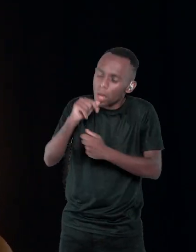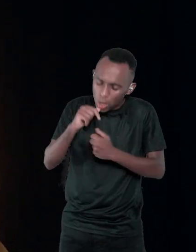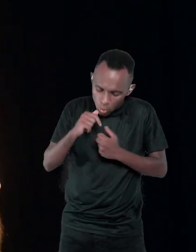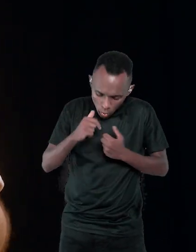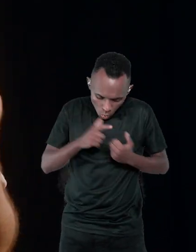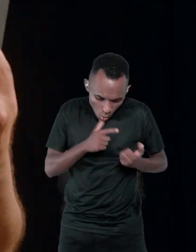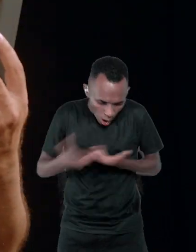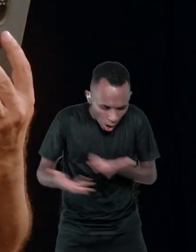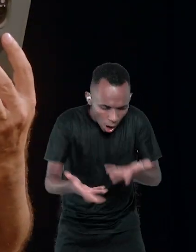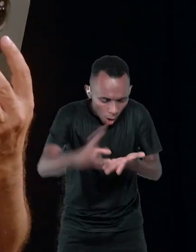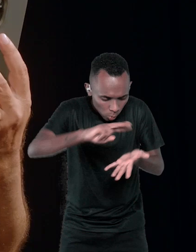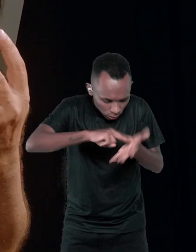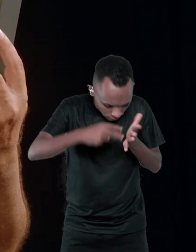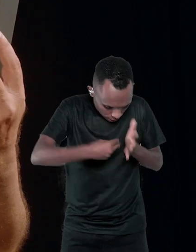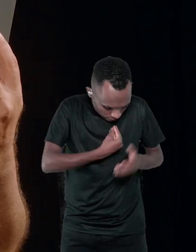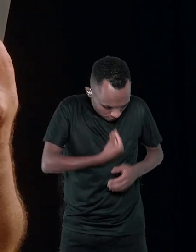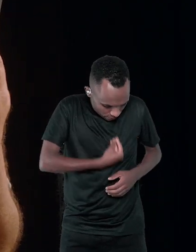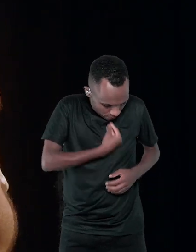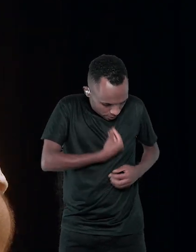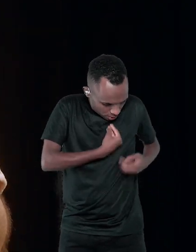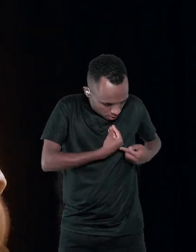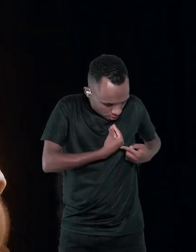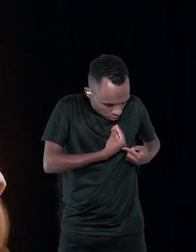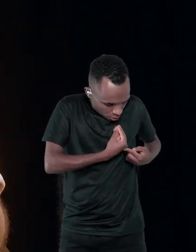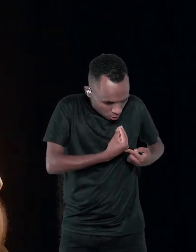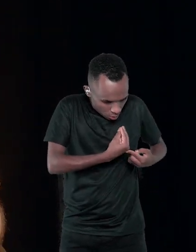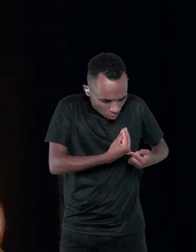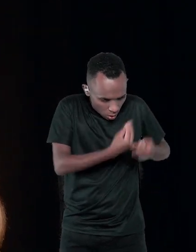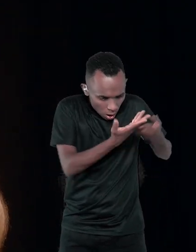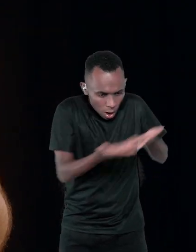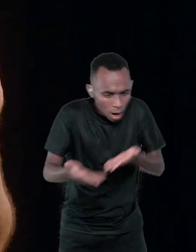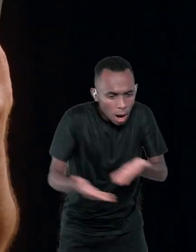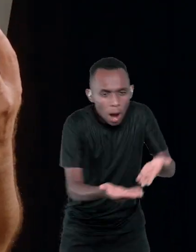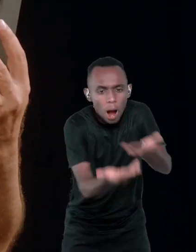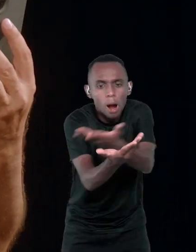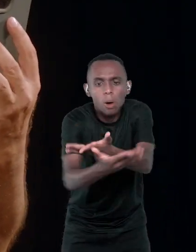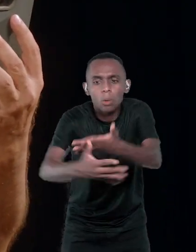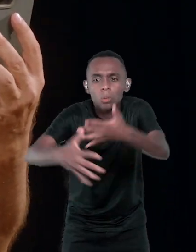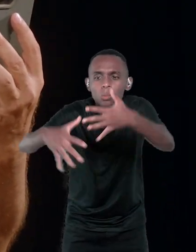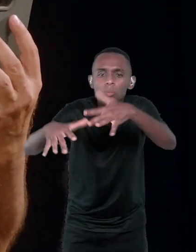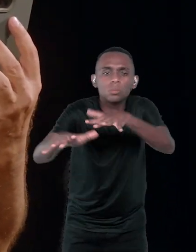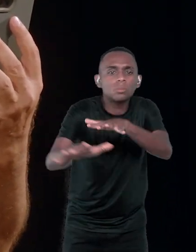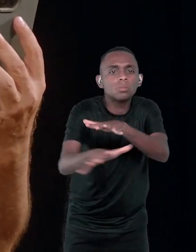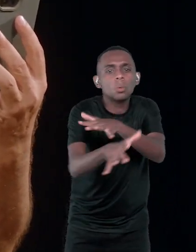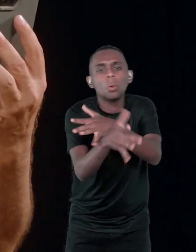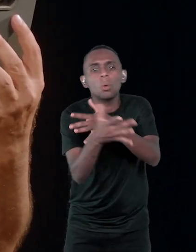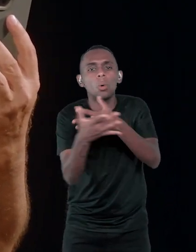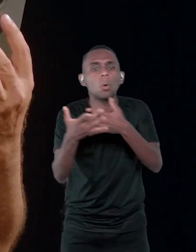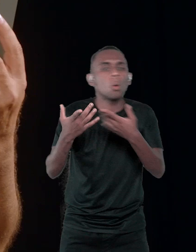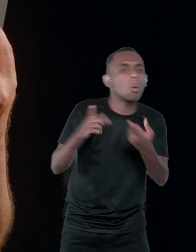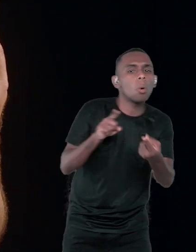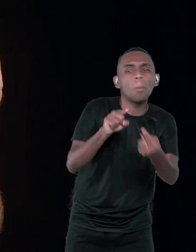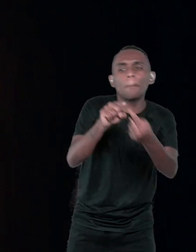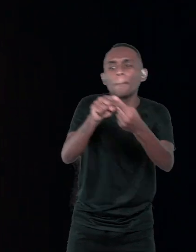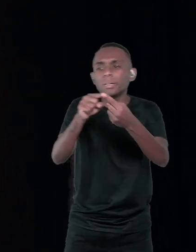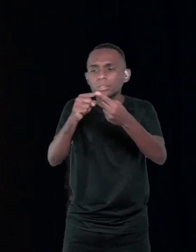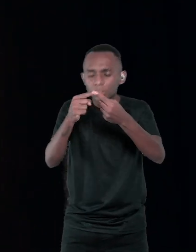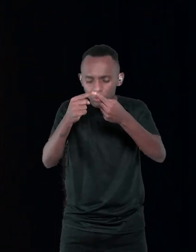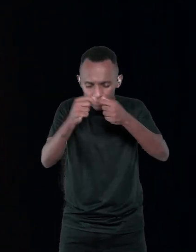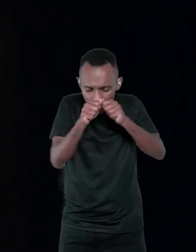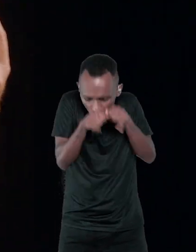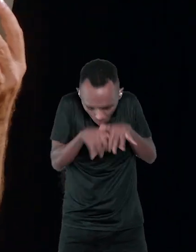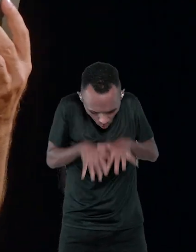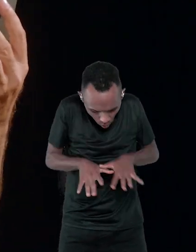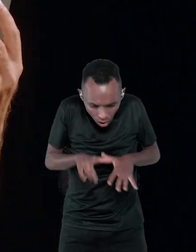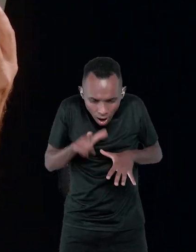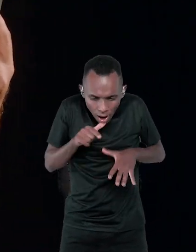sou música, e tenho que chegar ao mar. Meu destino é passar, mas também sou margem, e sou raiz, sou